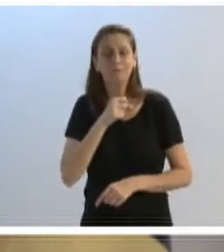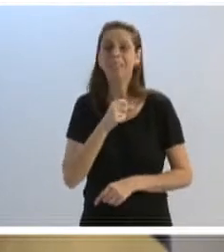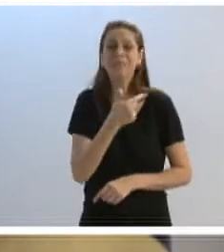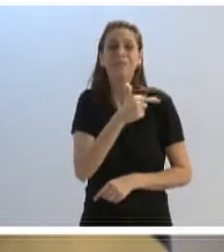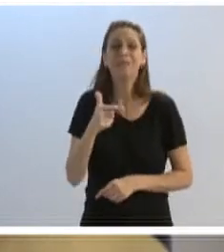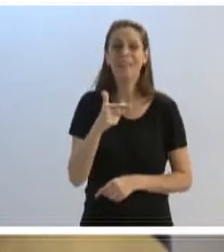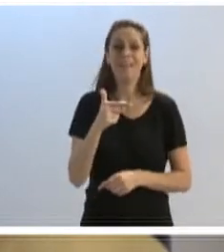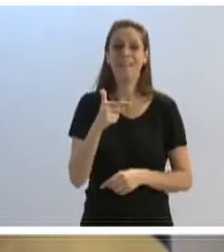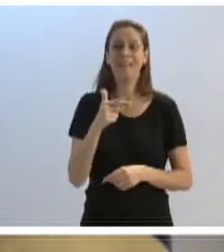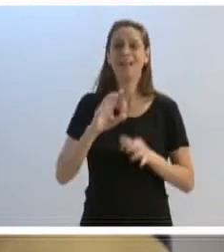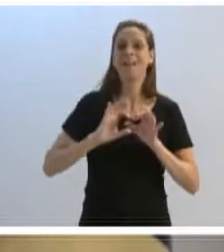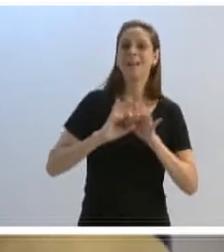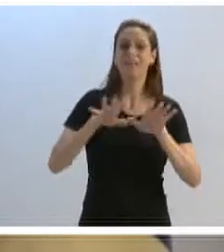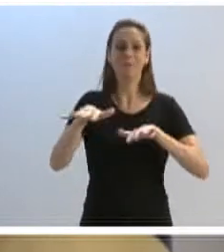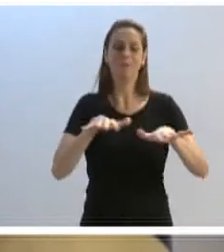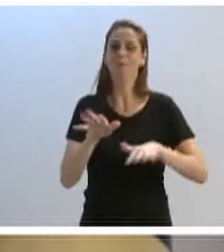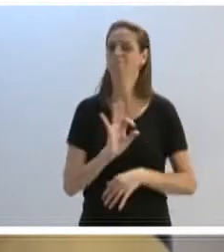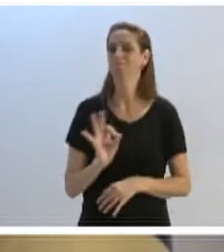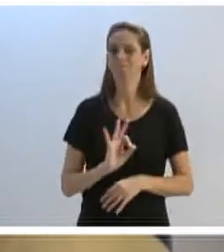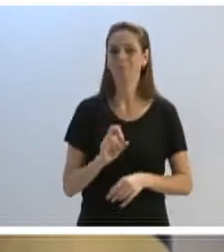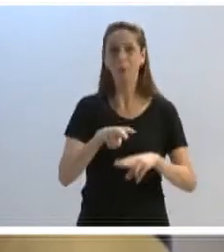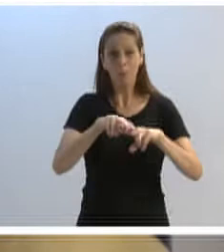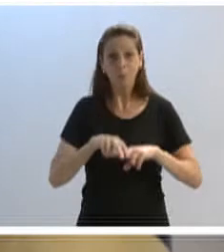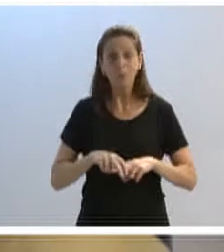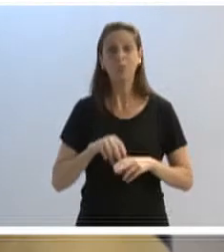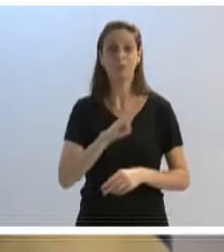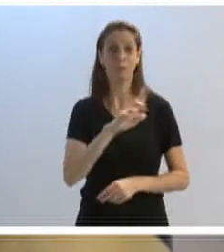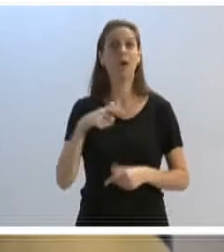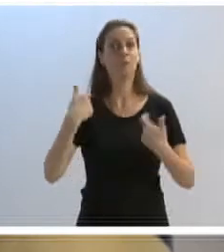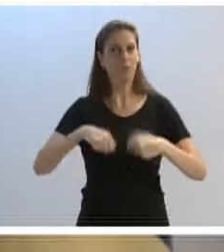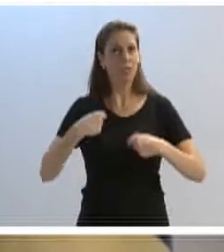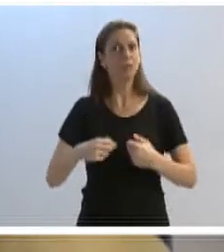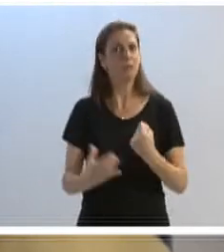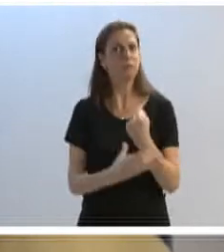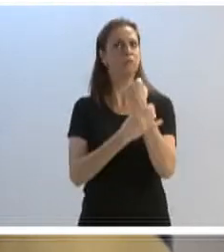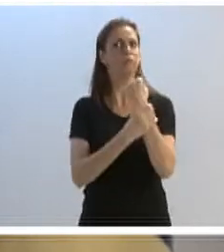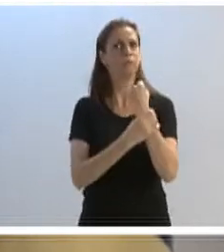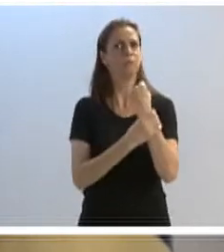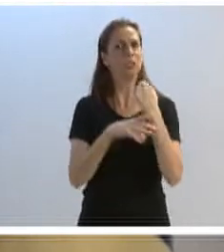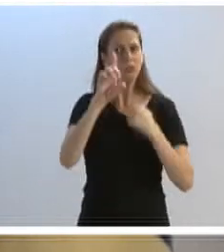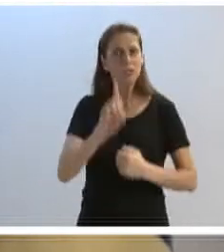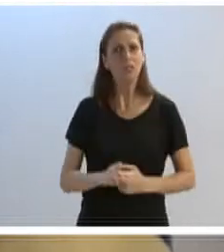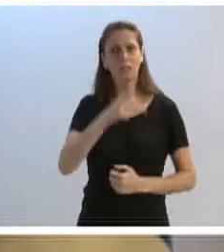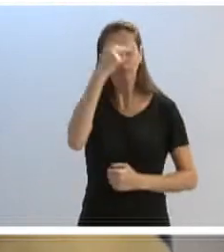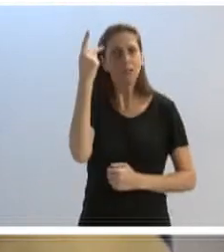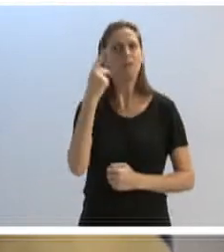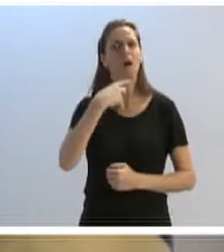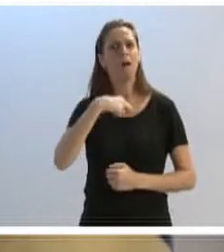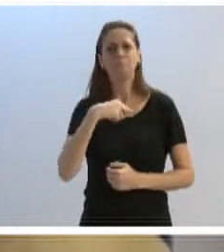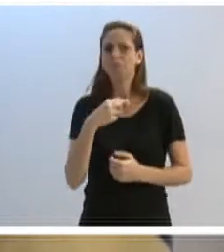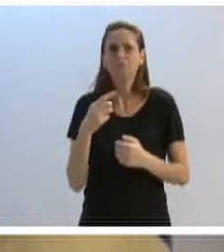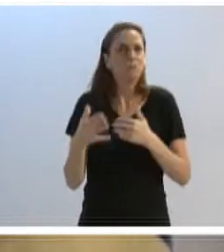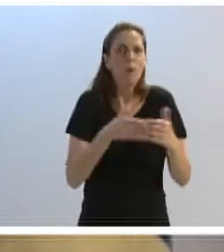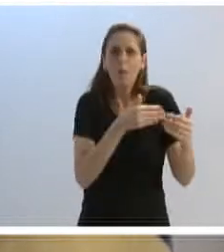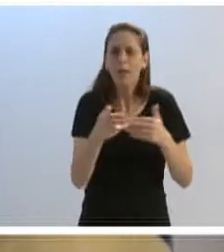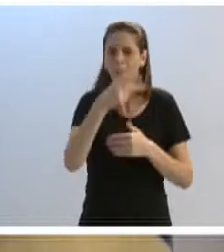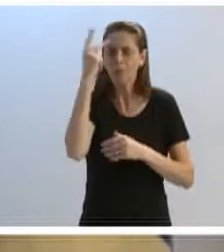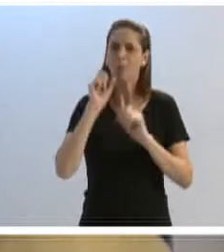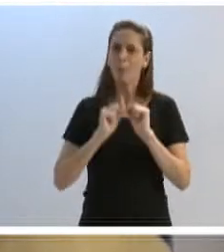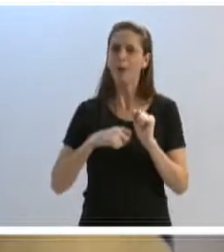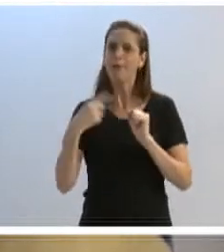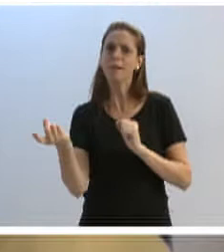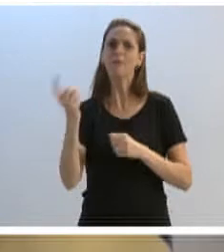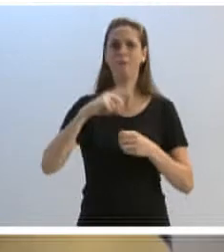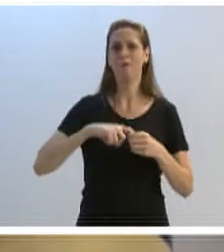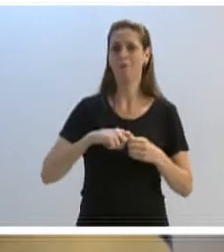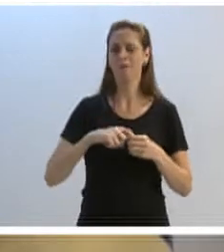É essencial que este município possa garantir o direito de ir e vir com segurança e autonomia aos cidadãos blumenauenses, onde